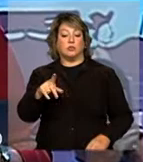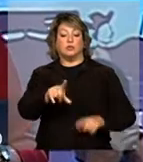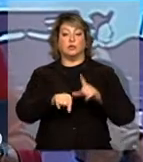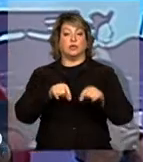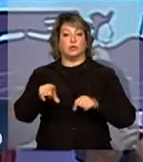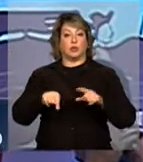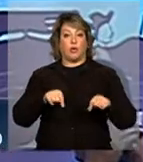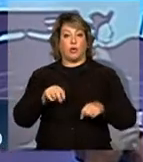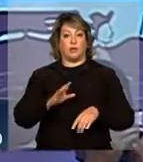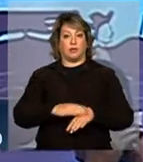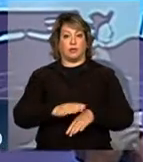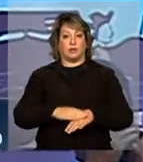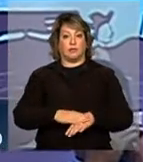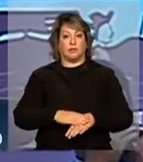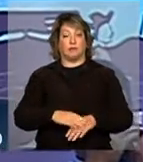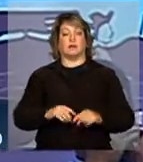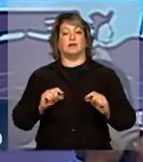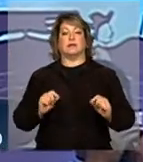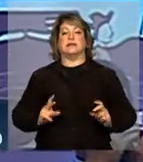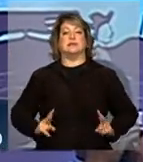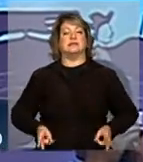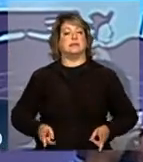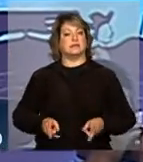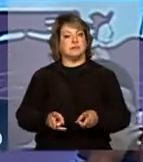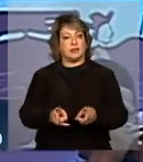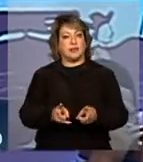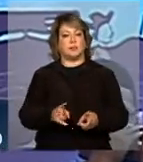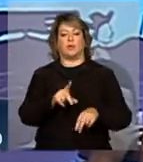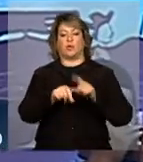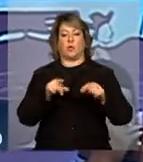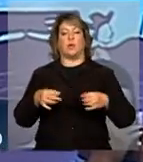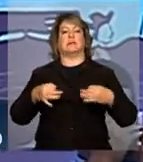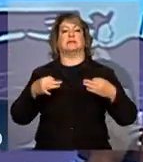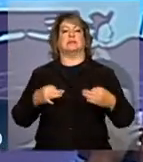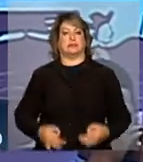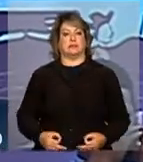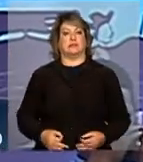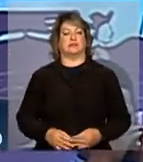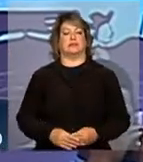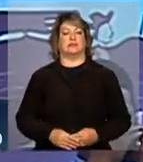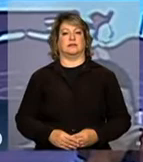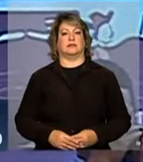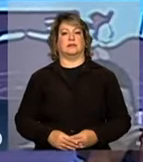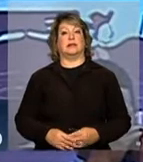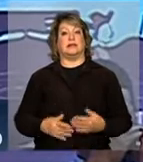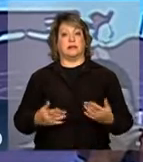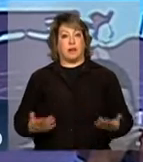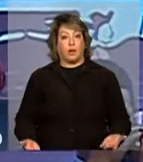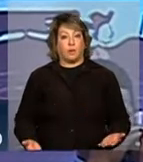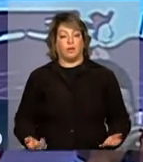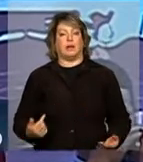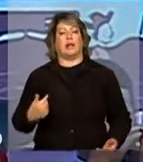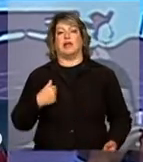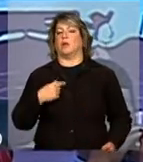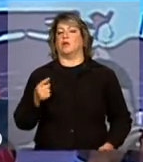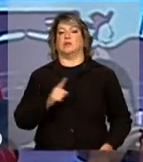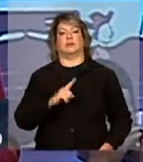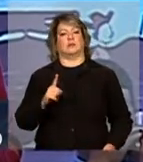escolhas sempre foram escolhas acertadas. Portanto, eu não